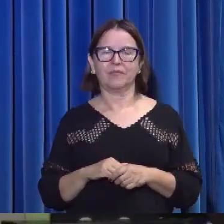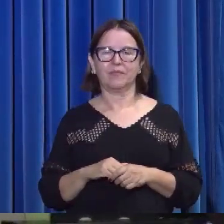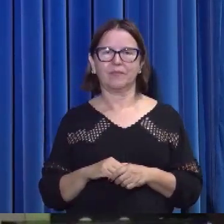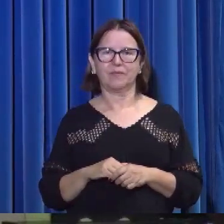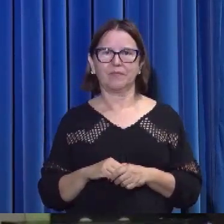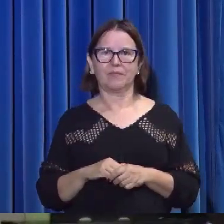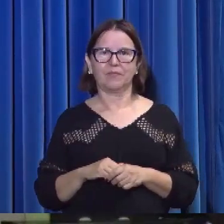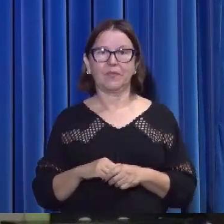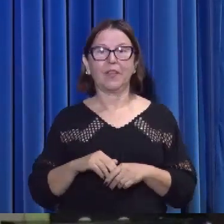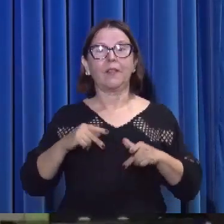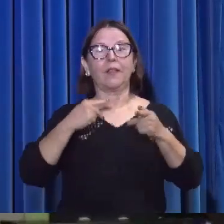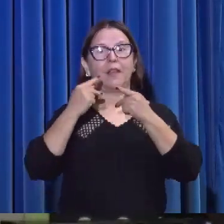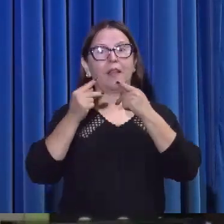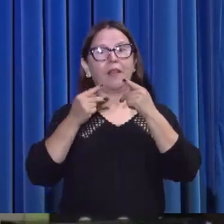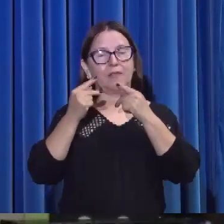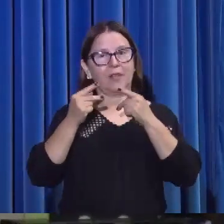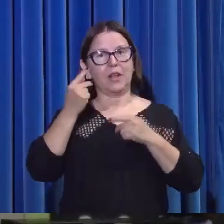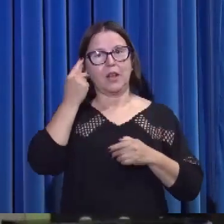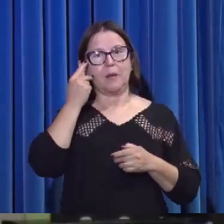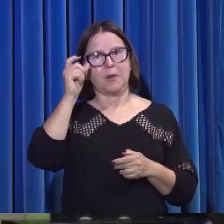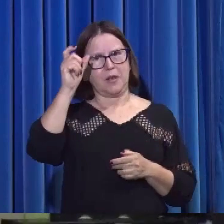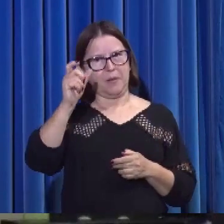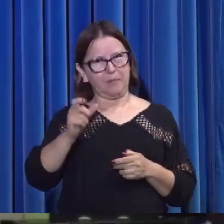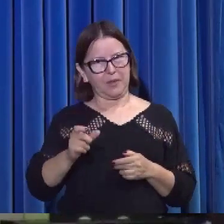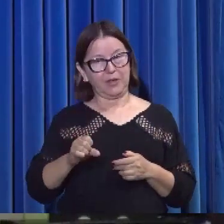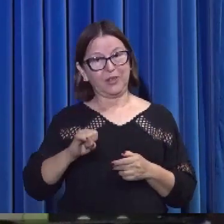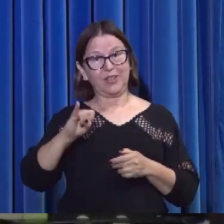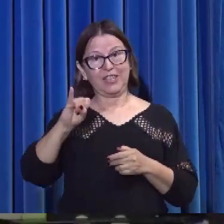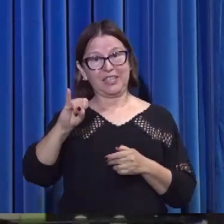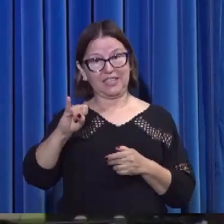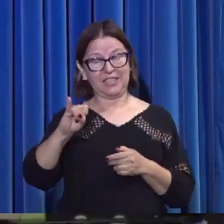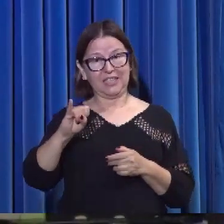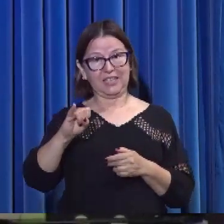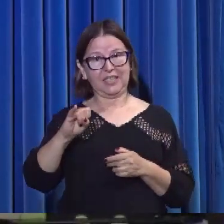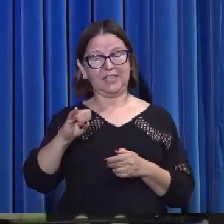Então, fala para a pessoa, você tem um parente que está em estado